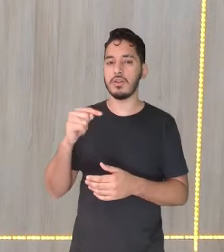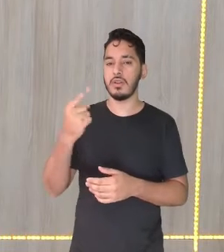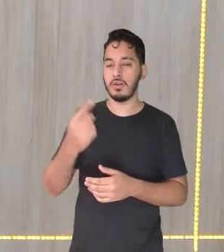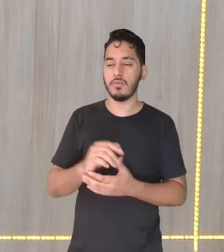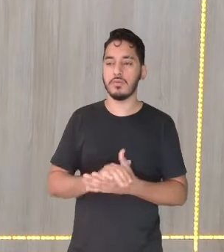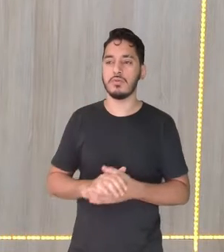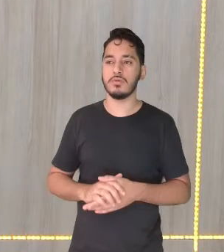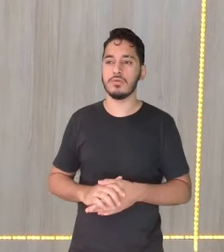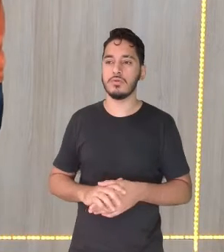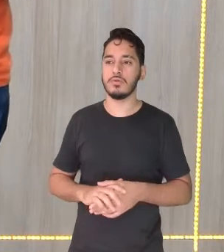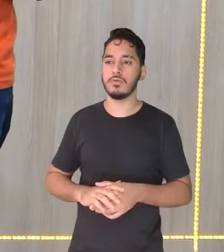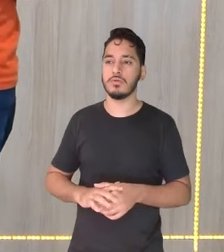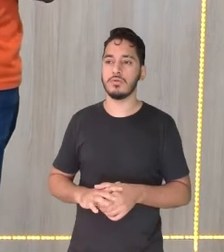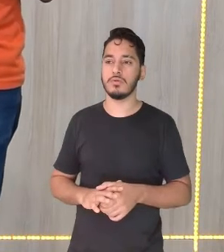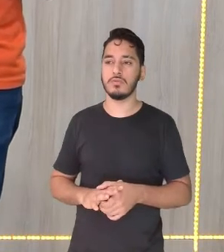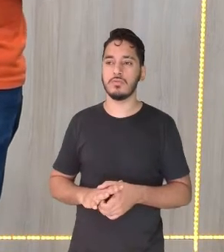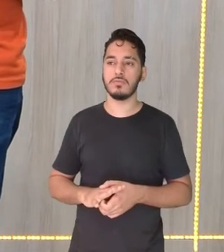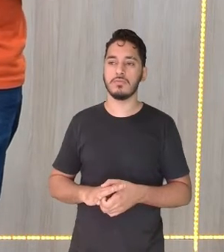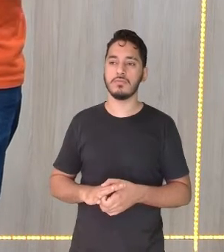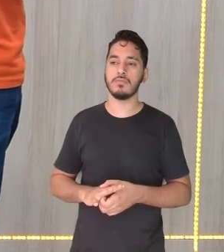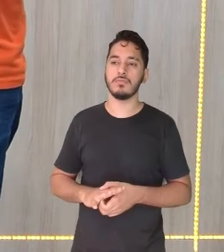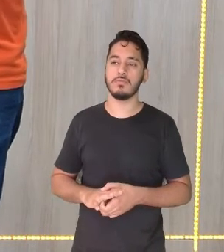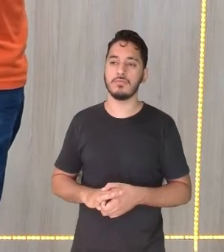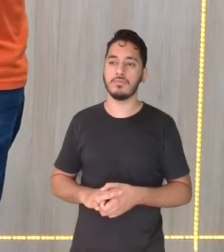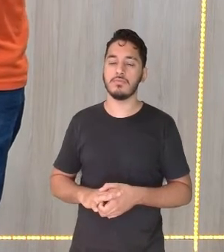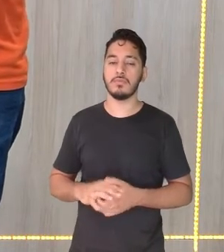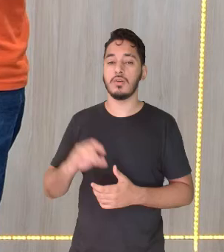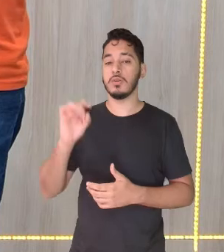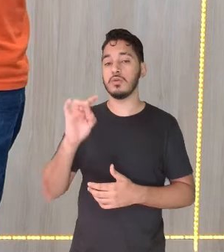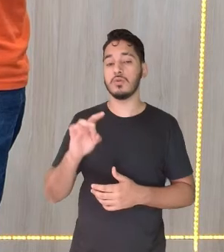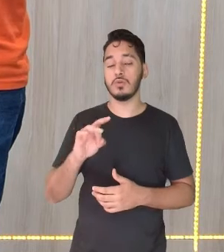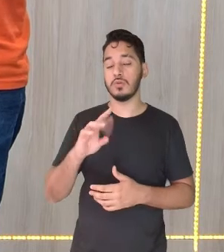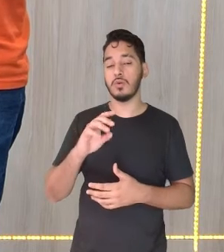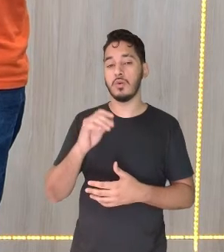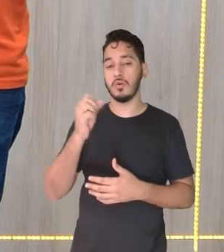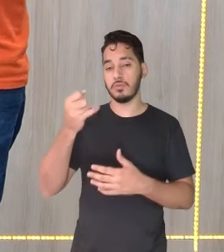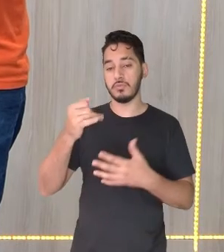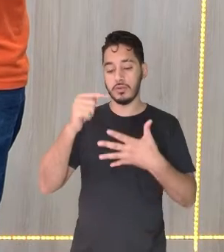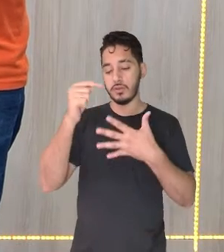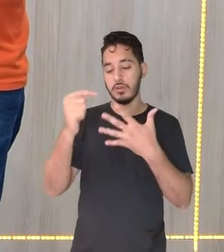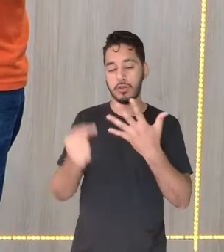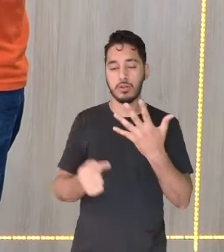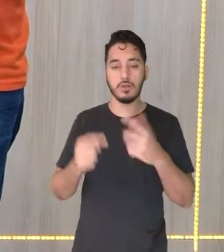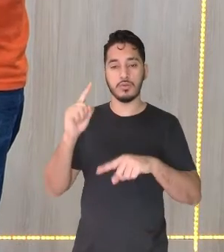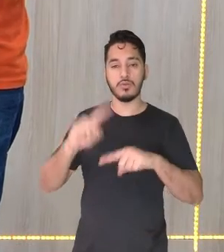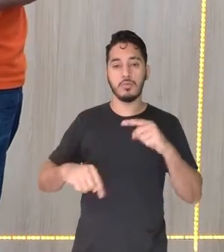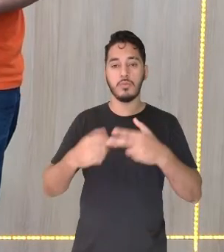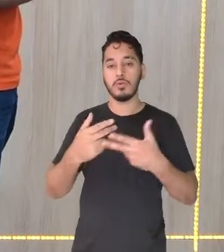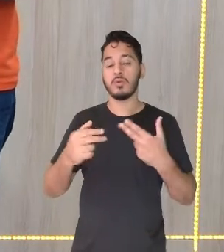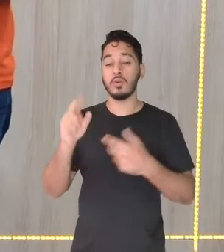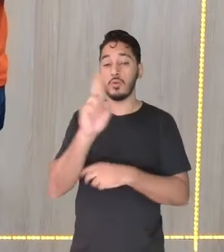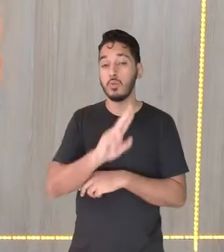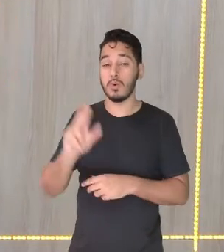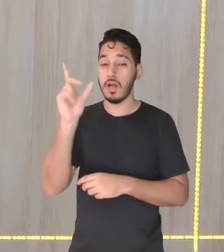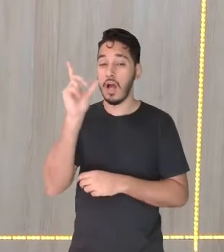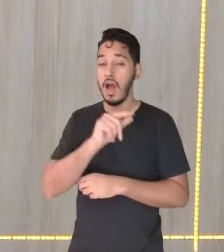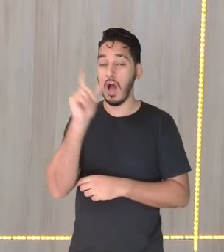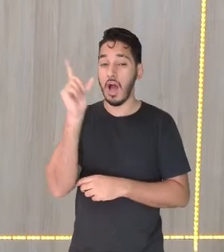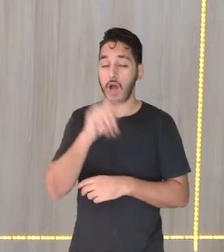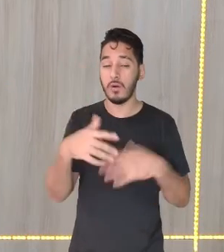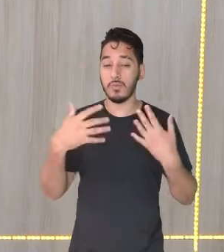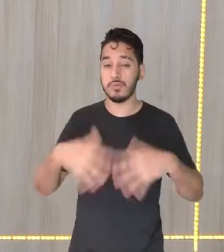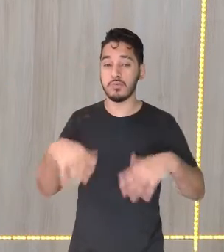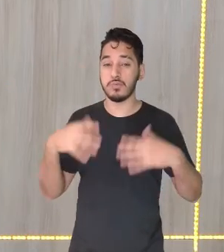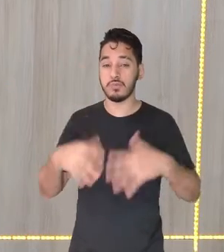gráficos legais que eu trouxe para vocês. Então, ó, só destacando aí os produtos que usam muita água e que